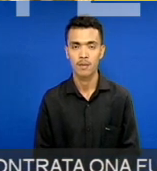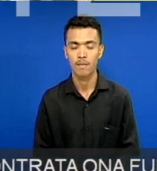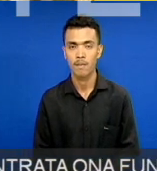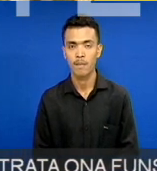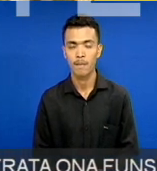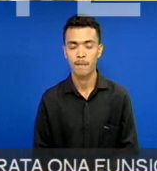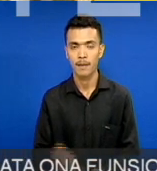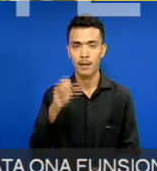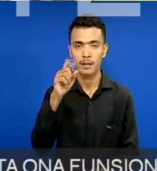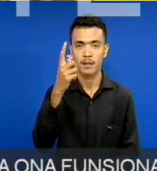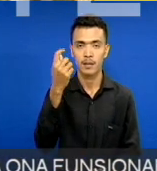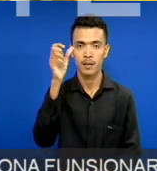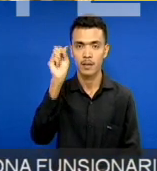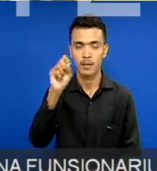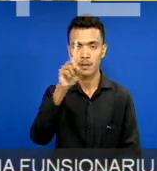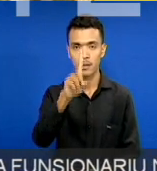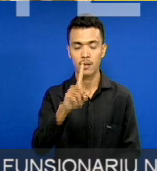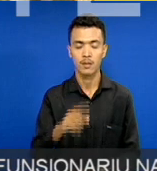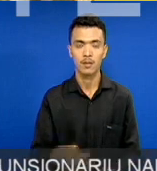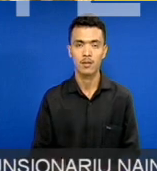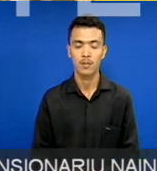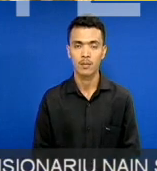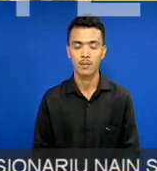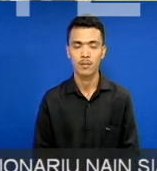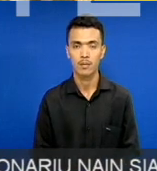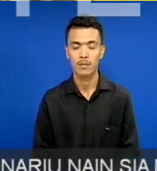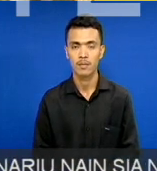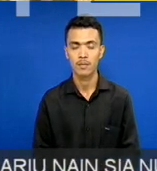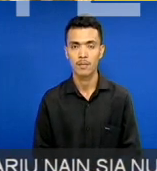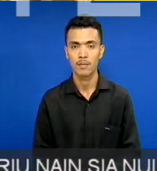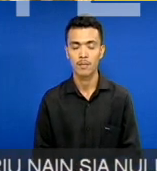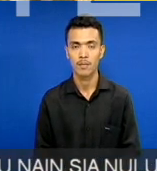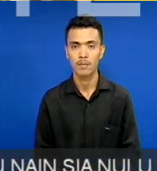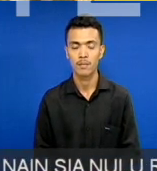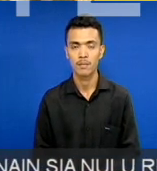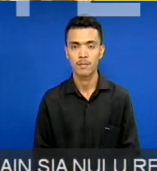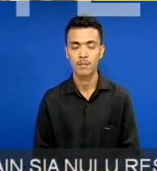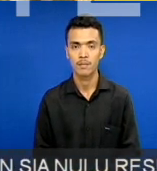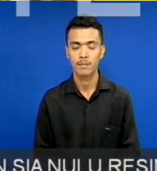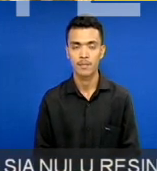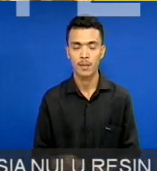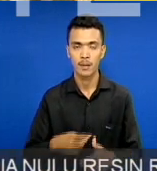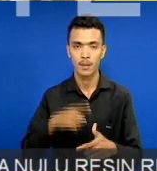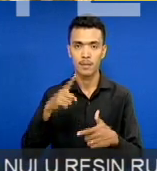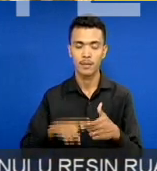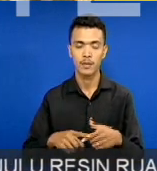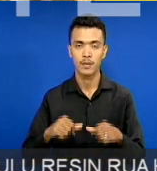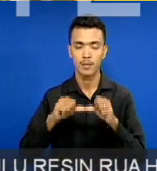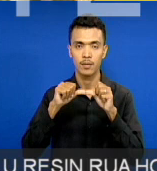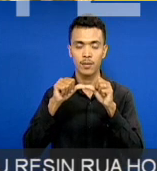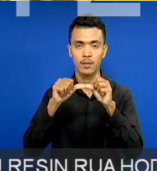bolu STS1. STS né, significa Standard Transfer Specification IDA. Depois vai hire dan la on